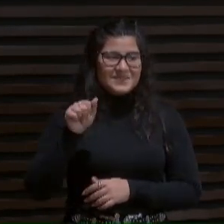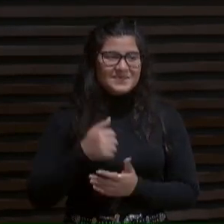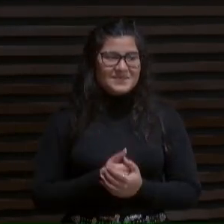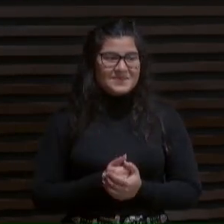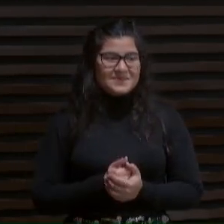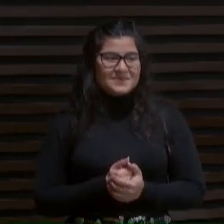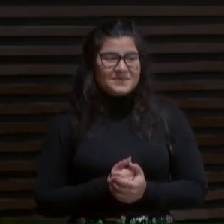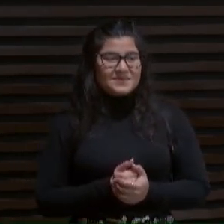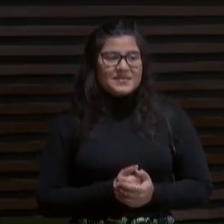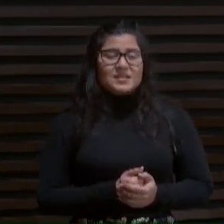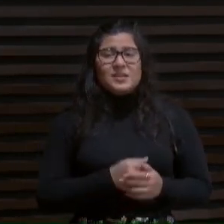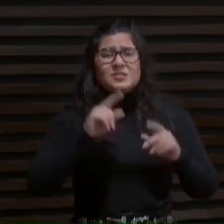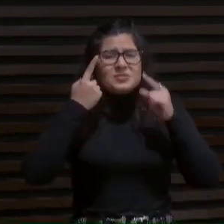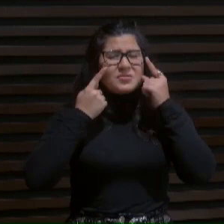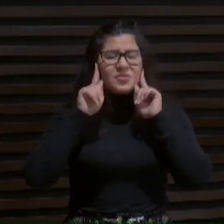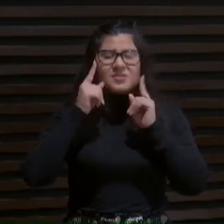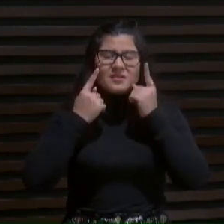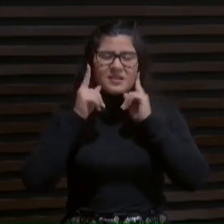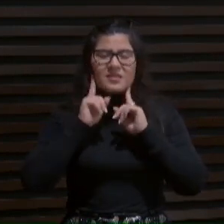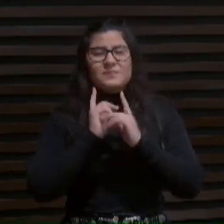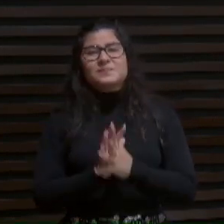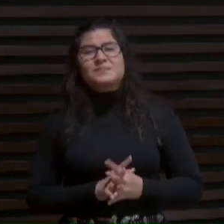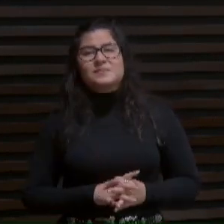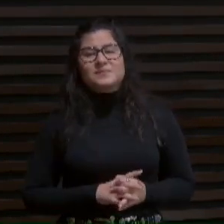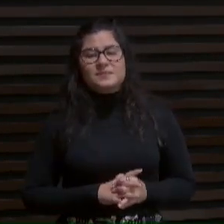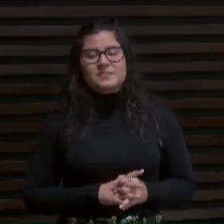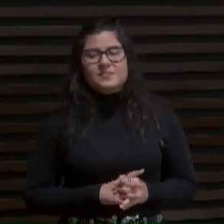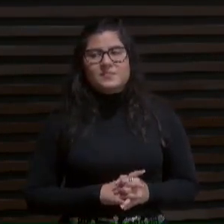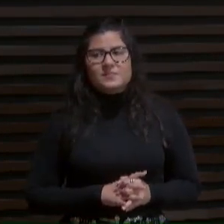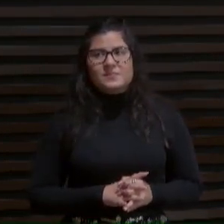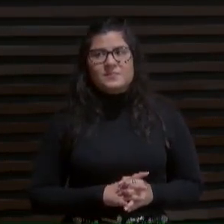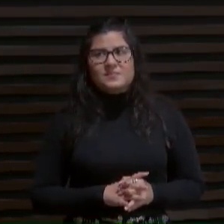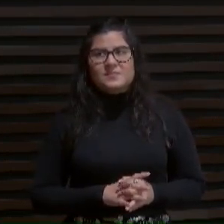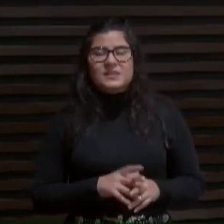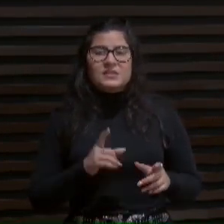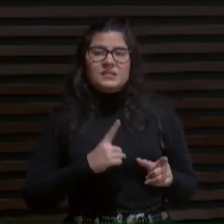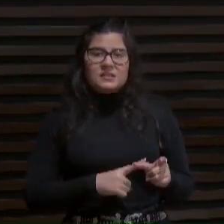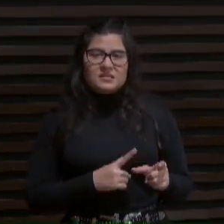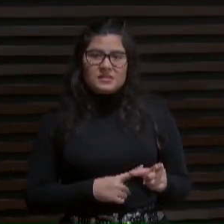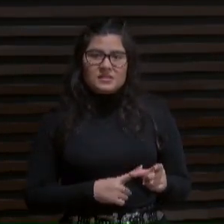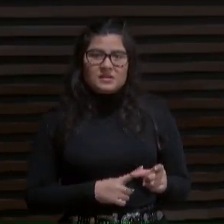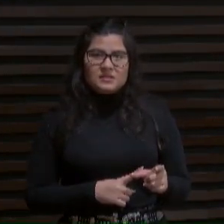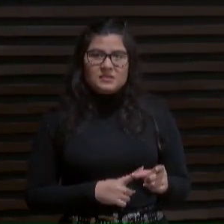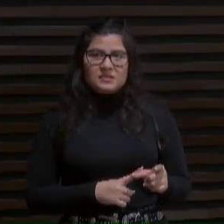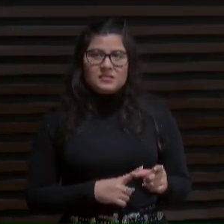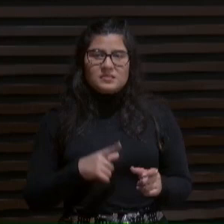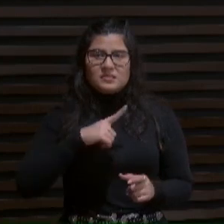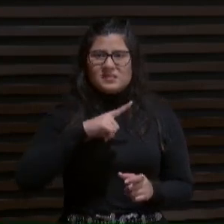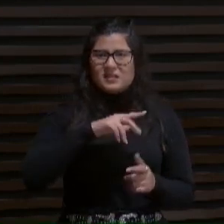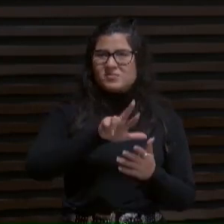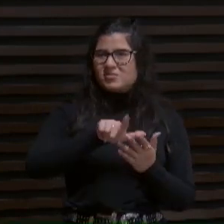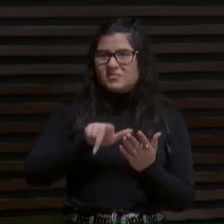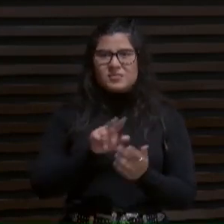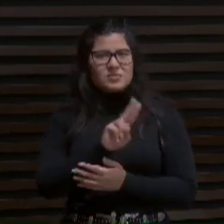e chorar por ela. Essa cidade Kiriat Arba, não é? Em hebraico seria mais ou menos a cidade dos quatro. E, na verdade, ela tem vários